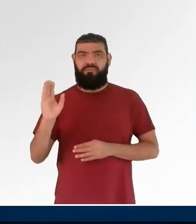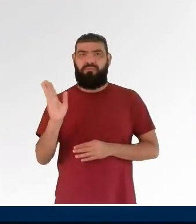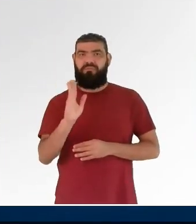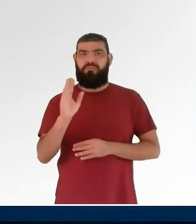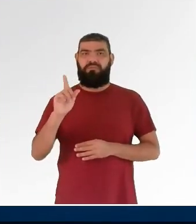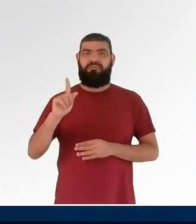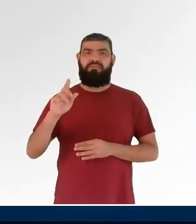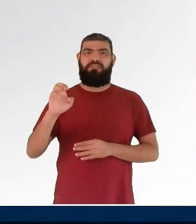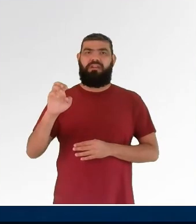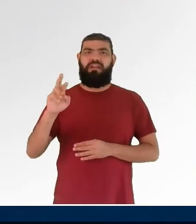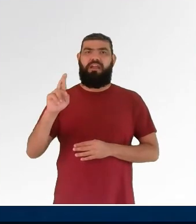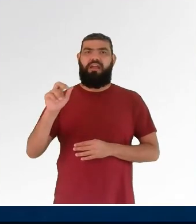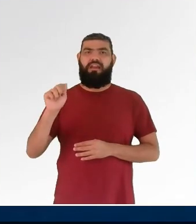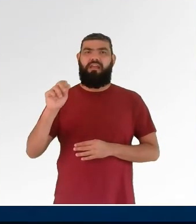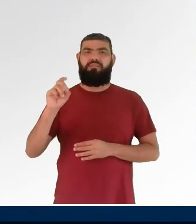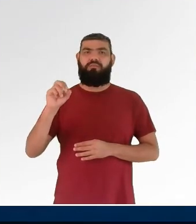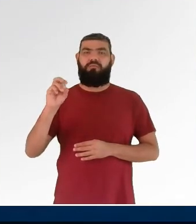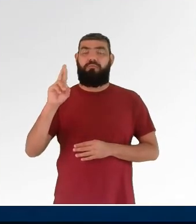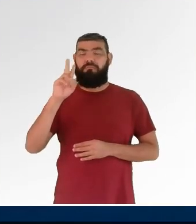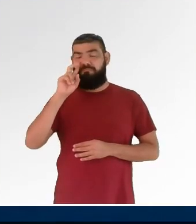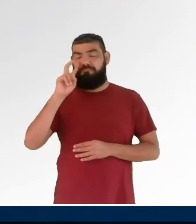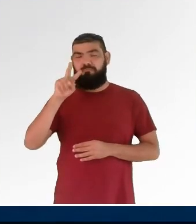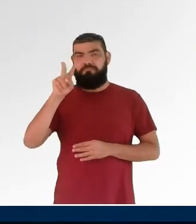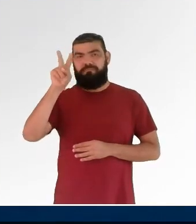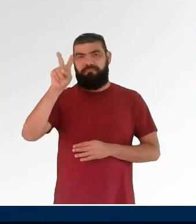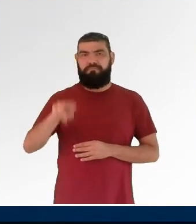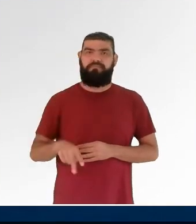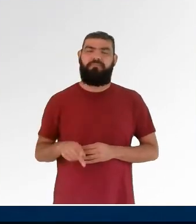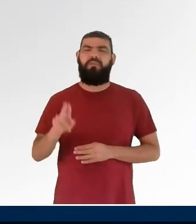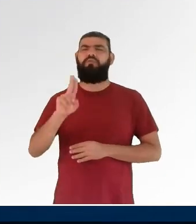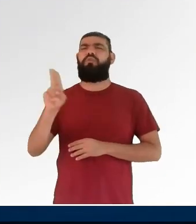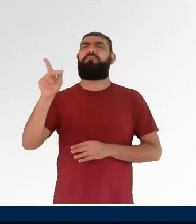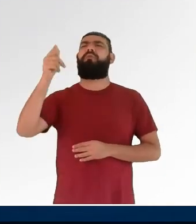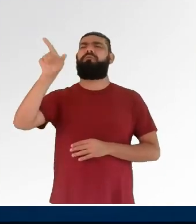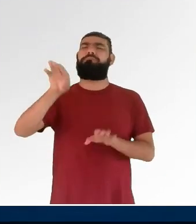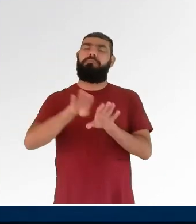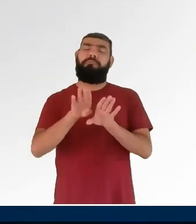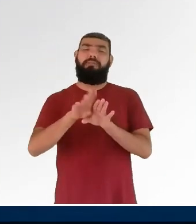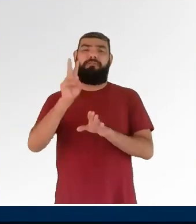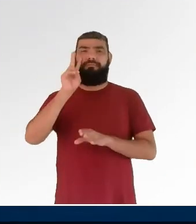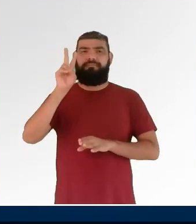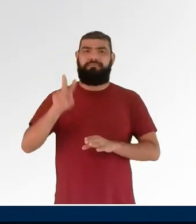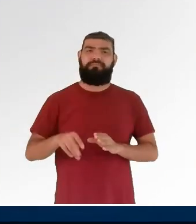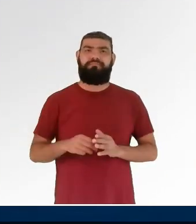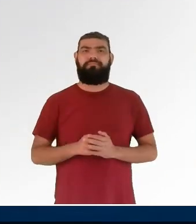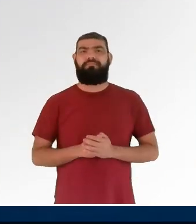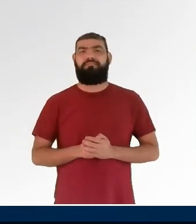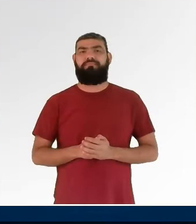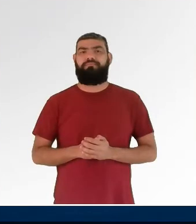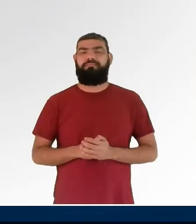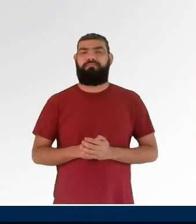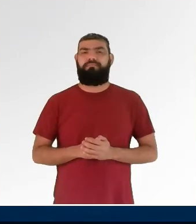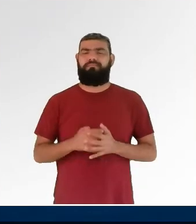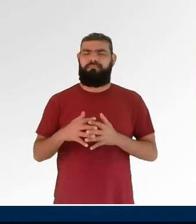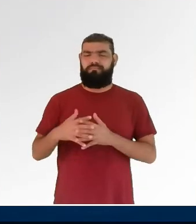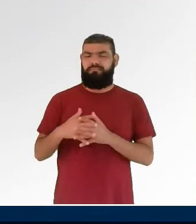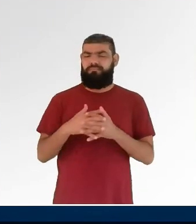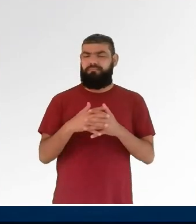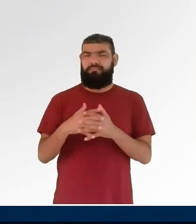nome também, vamos ver, observe. Olha como pode ser chamado também o conflito gerador do enredo.